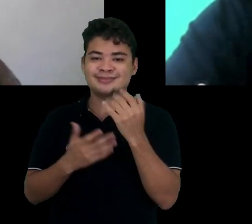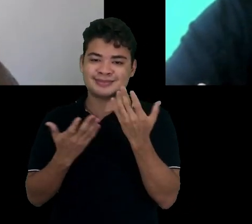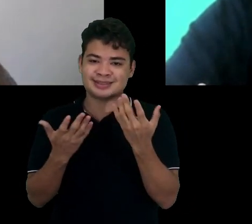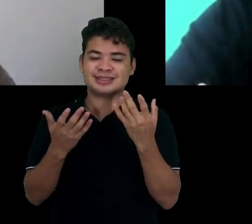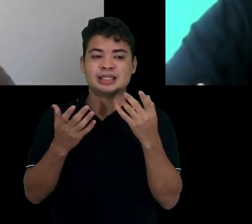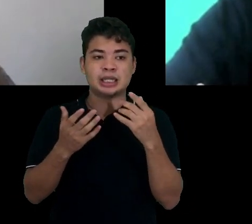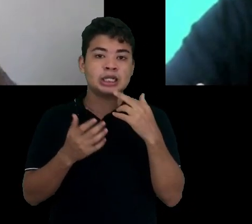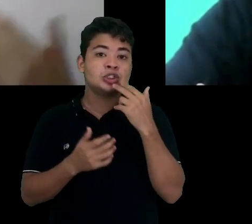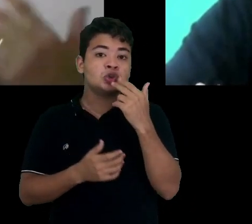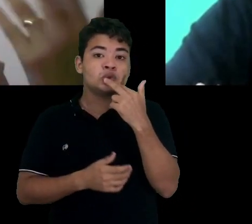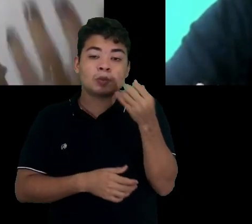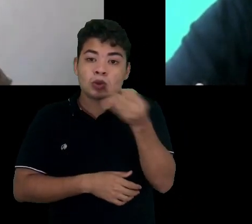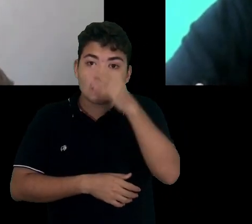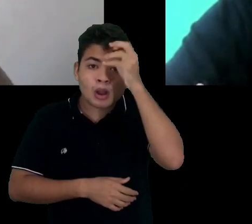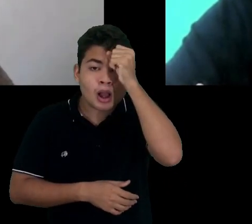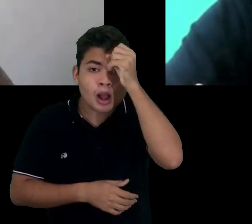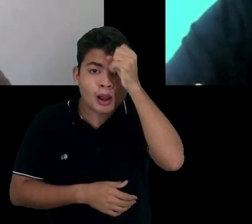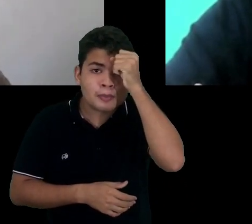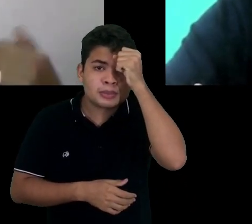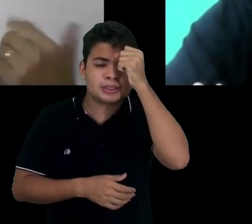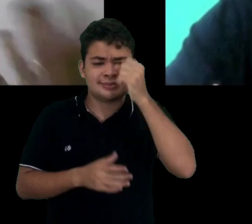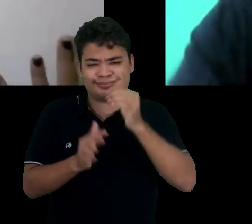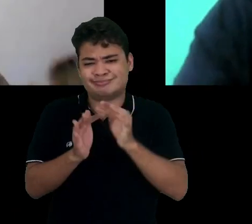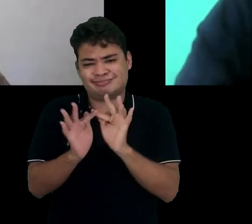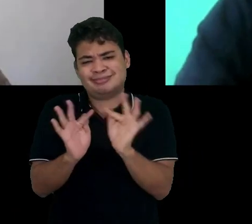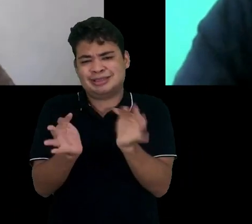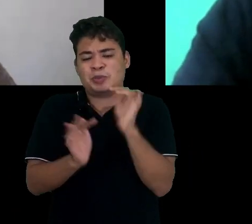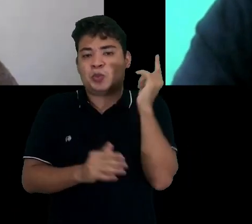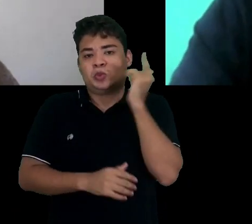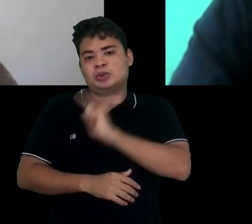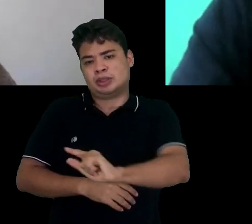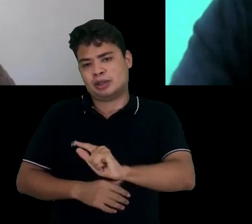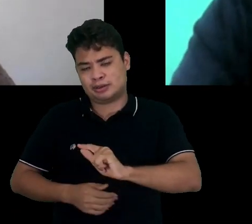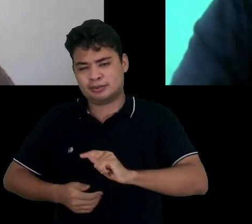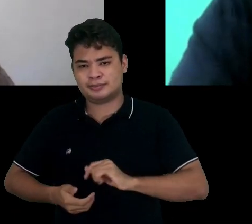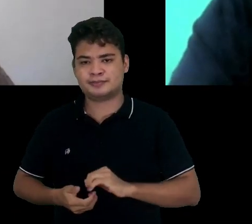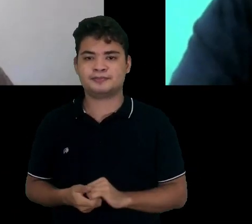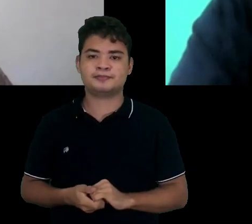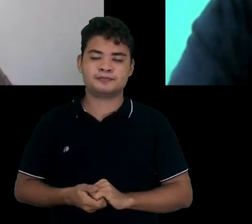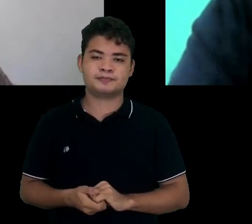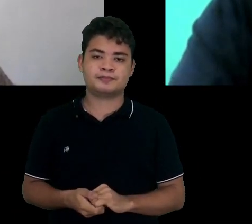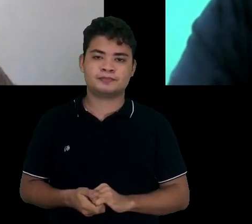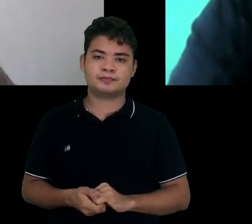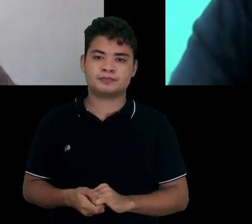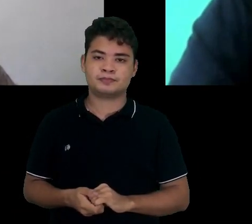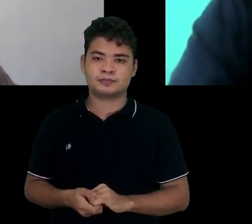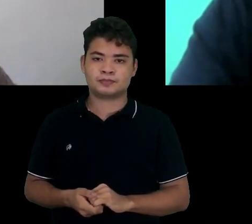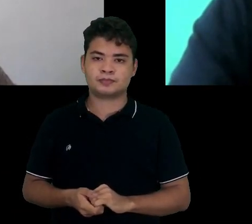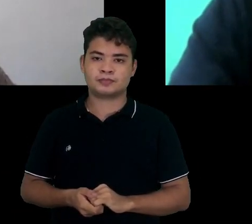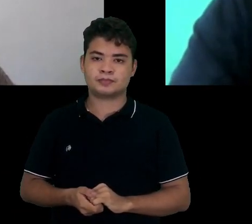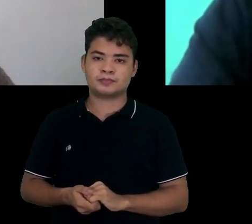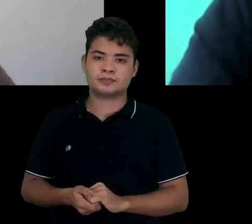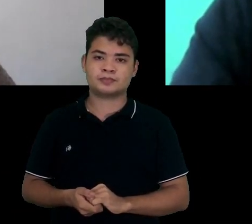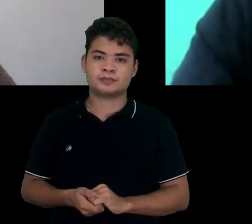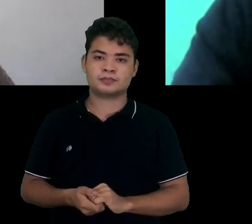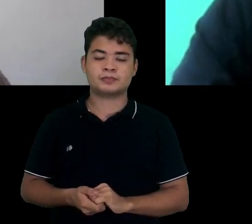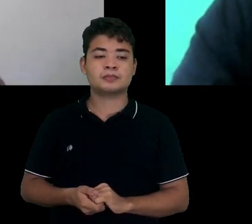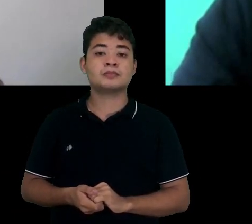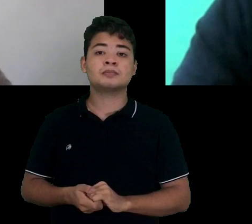assim, e Sim, que para aprender uma nova língua é um passo bem mais simples, né? isso é verdade.